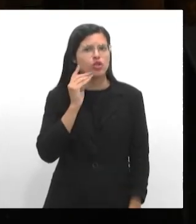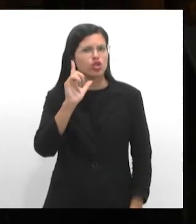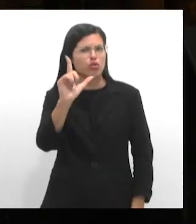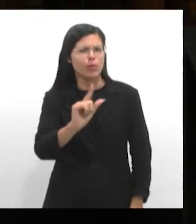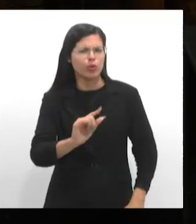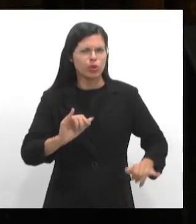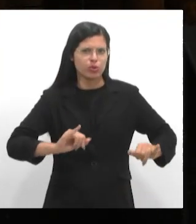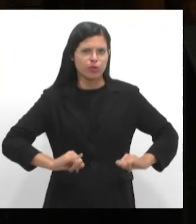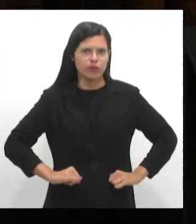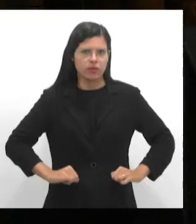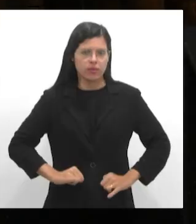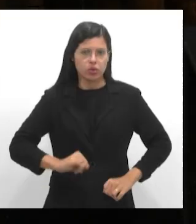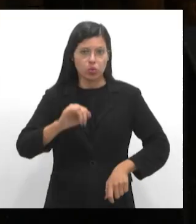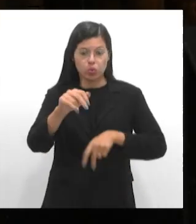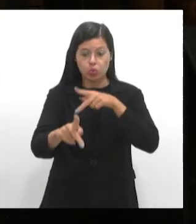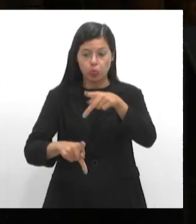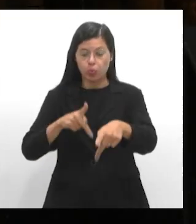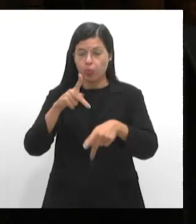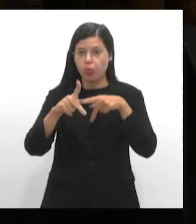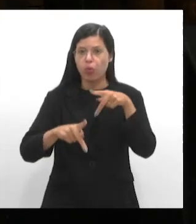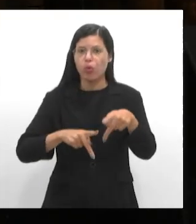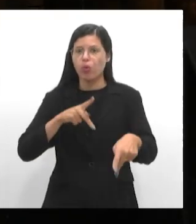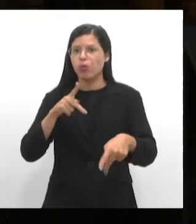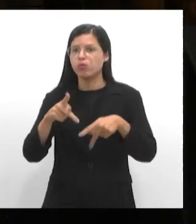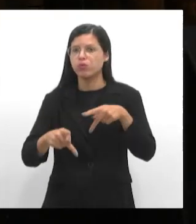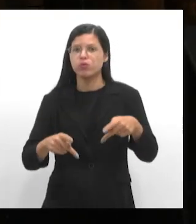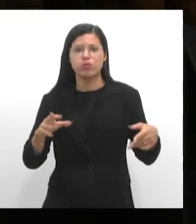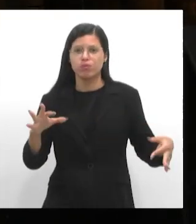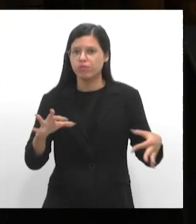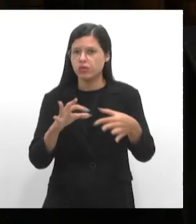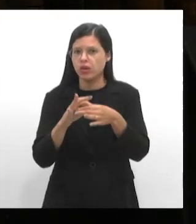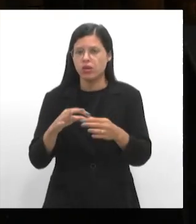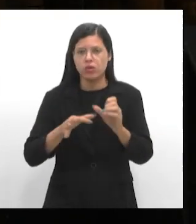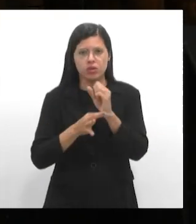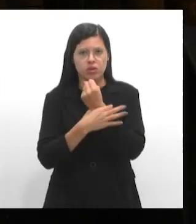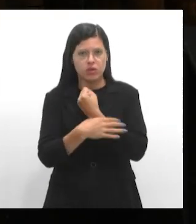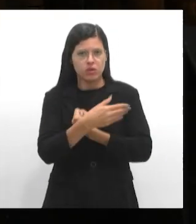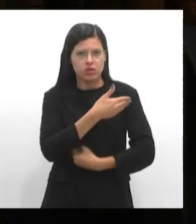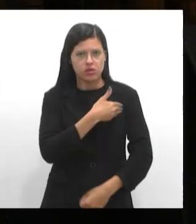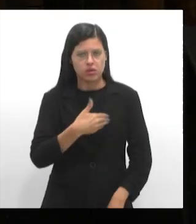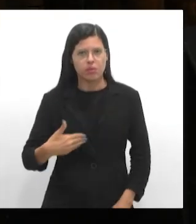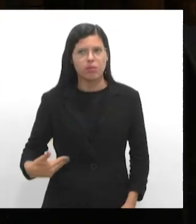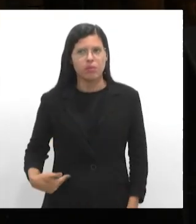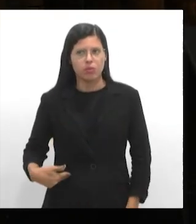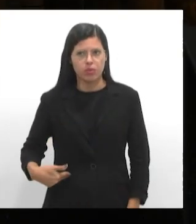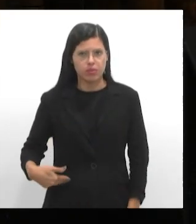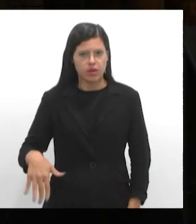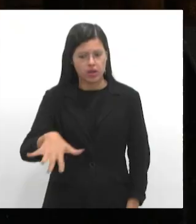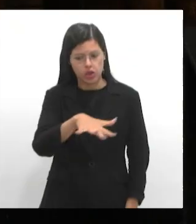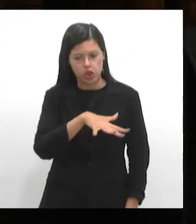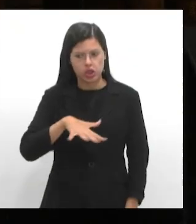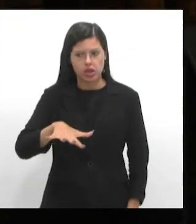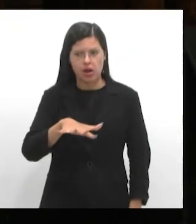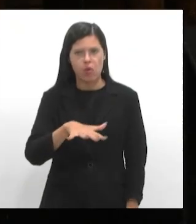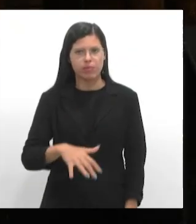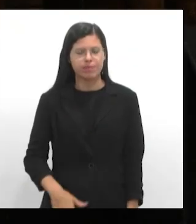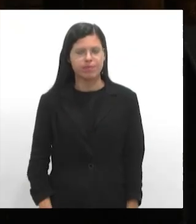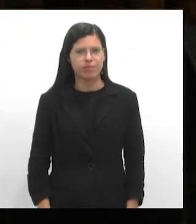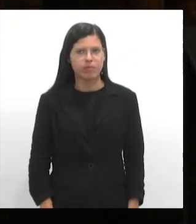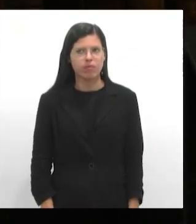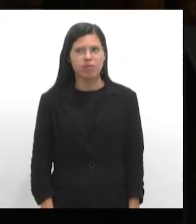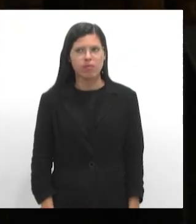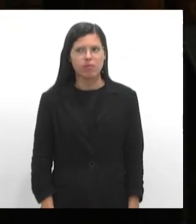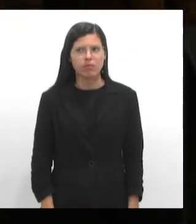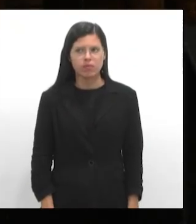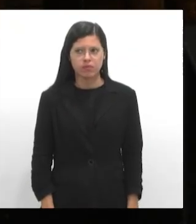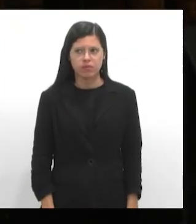da população no que concerne à insegurança pública generalizada.